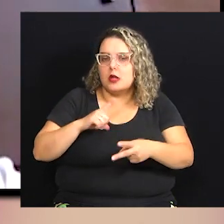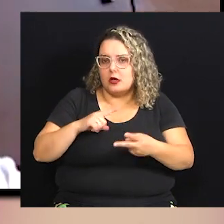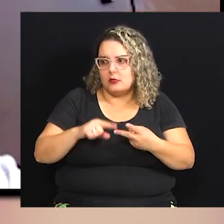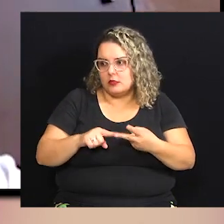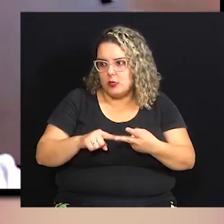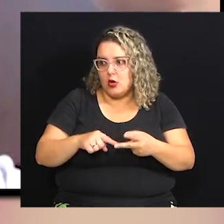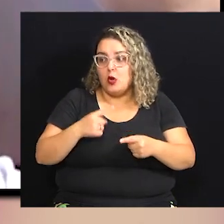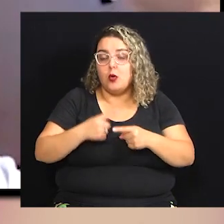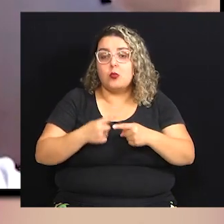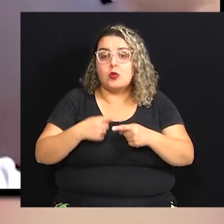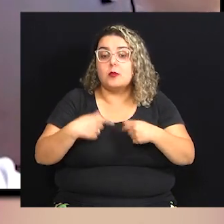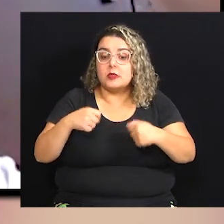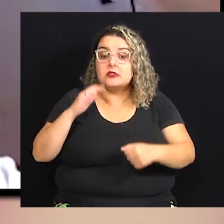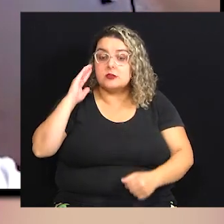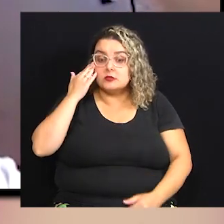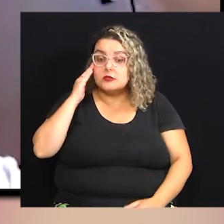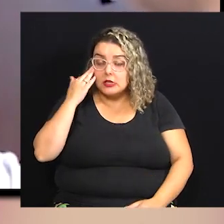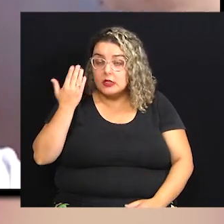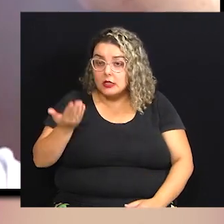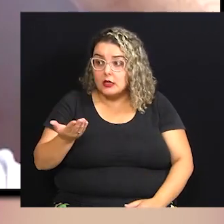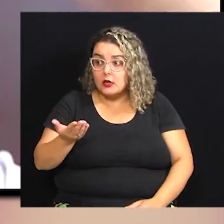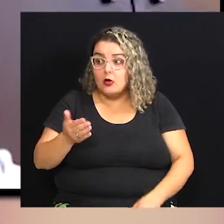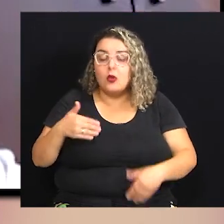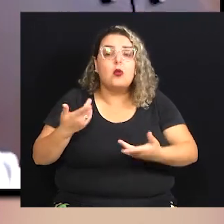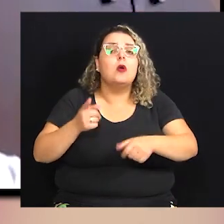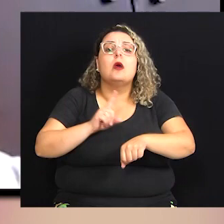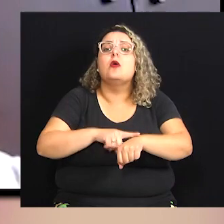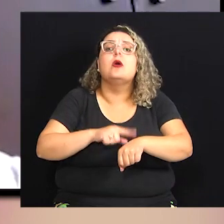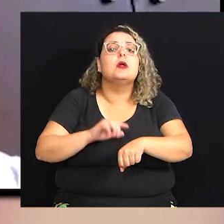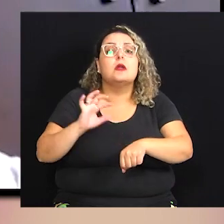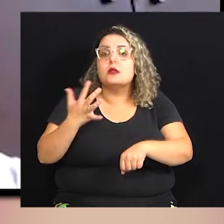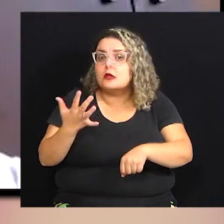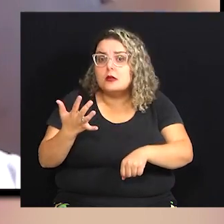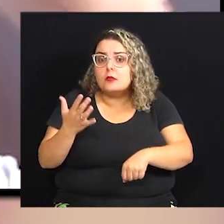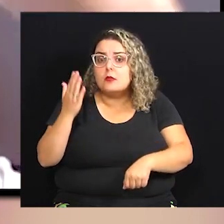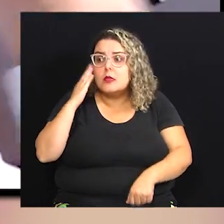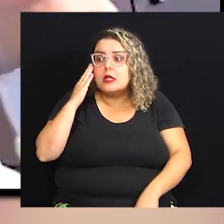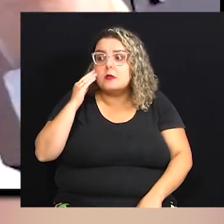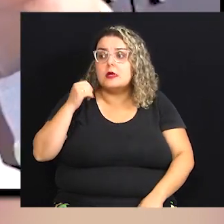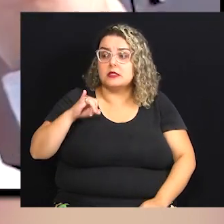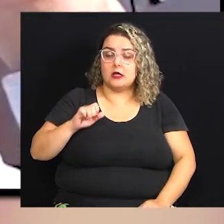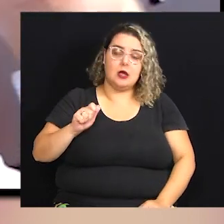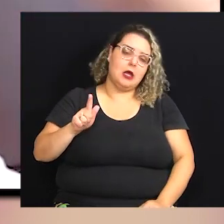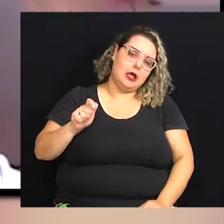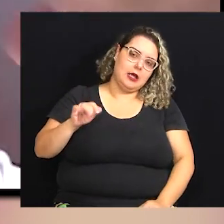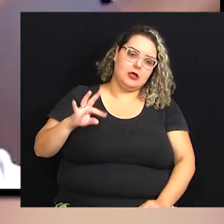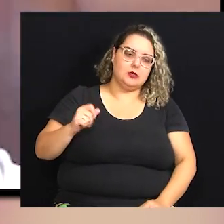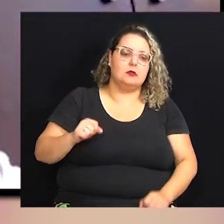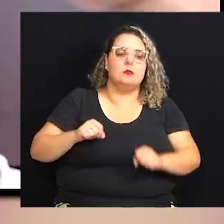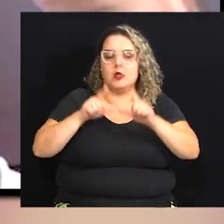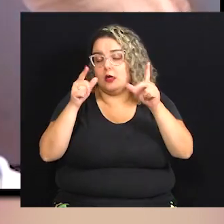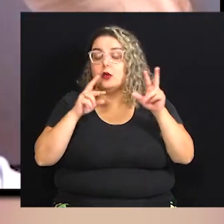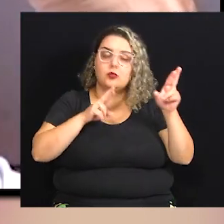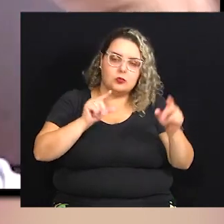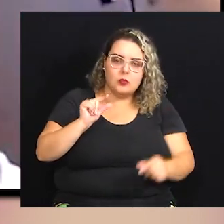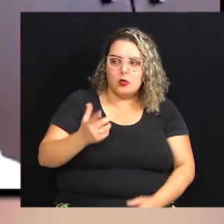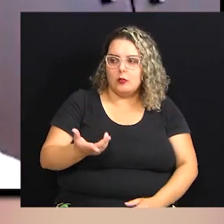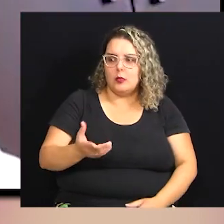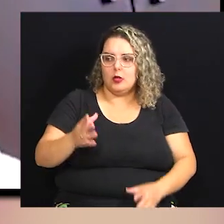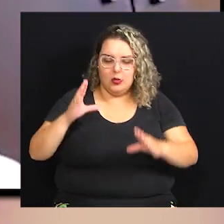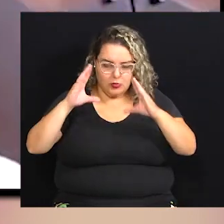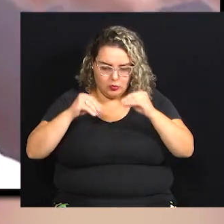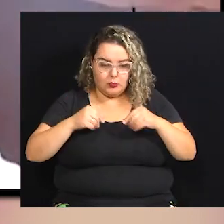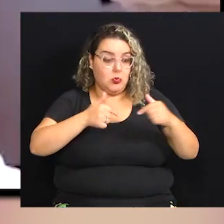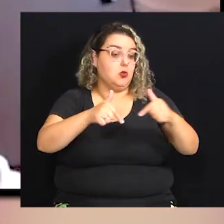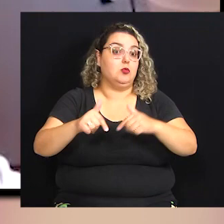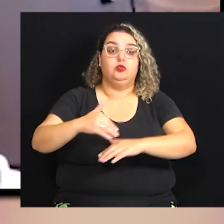teve. Porque eu Uhum. preciso entender que horário que isso está acontecendo para saber se é um gatilho. Ah, é logo de manhã, mas eu dormi pouco. É de noite,